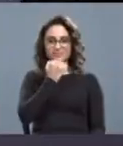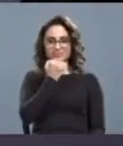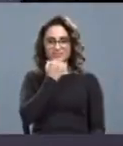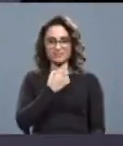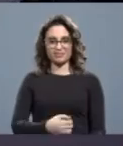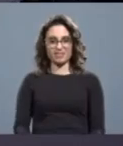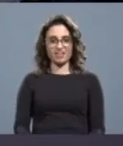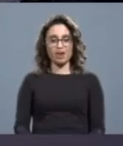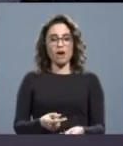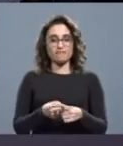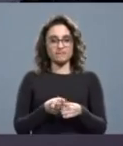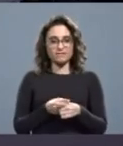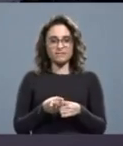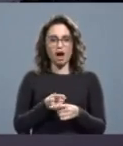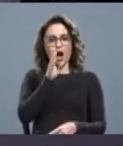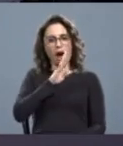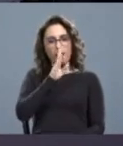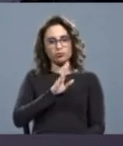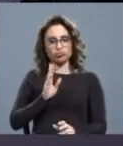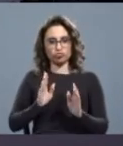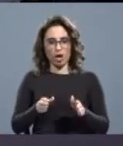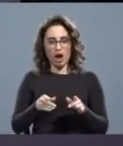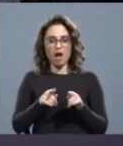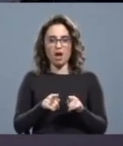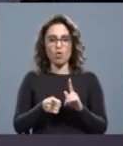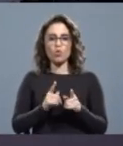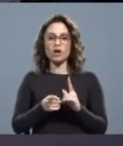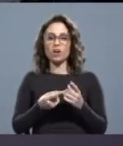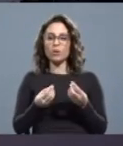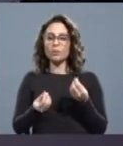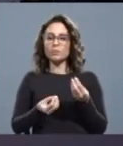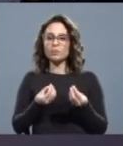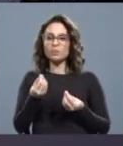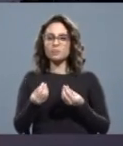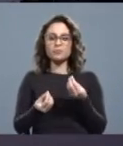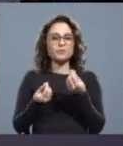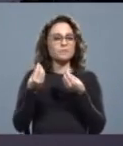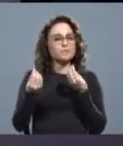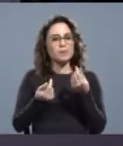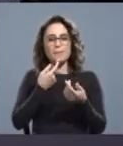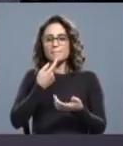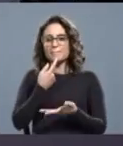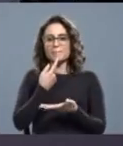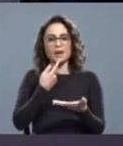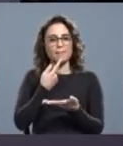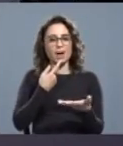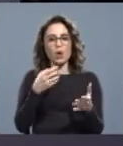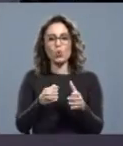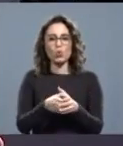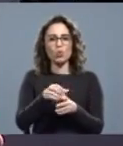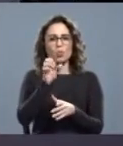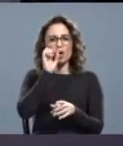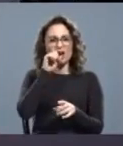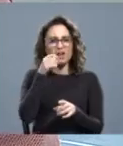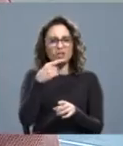A atração que é já um habitué, que é os o meu grupo da Querida, agora por